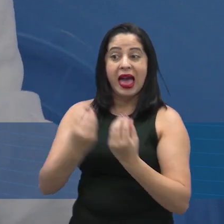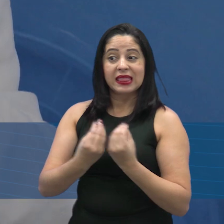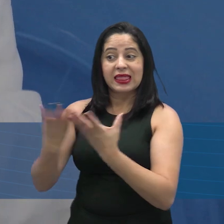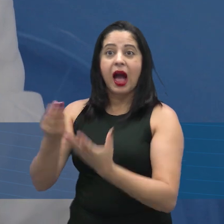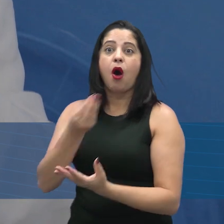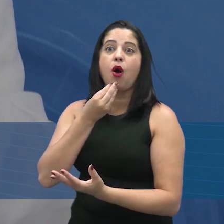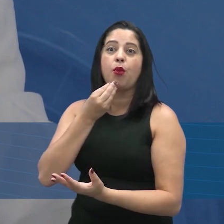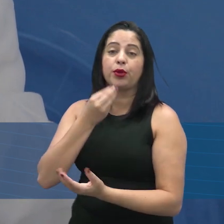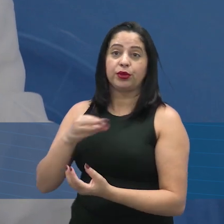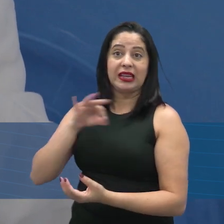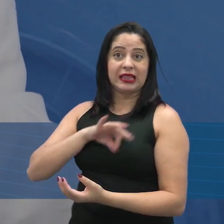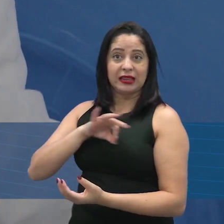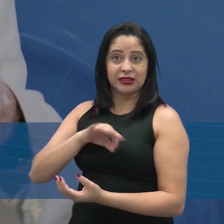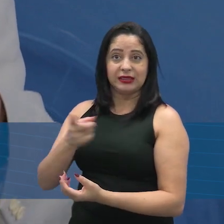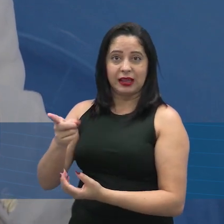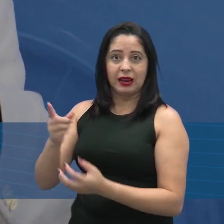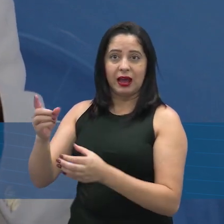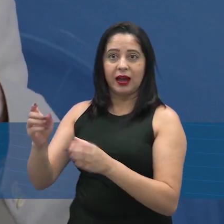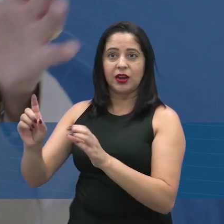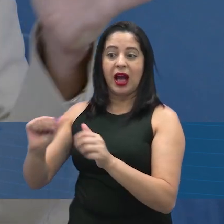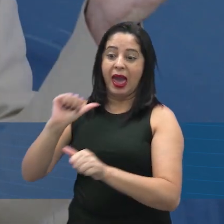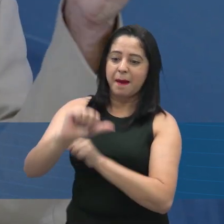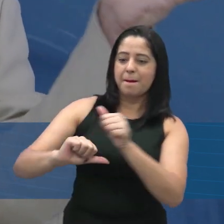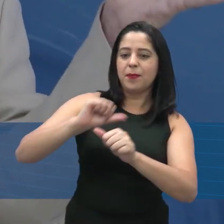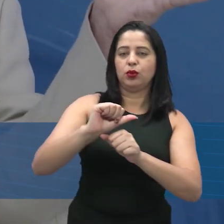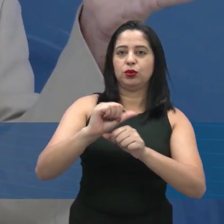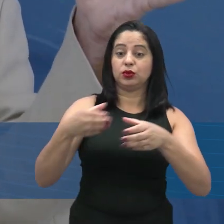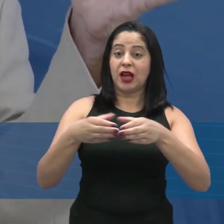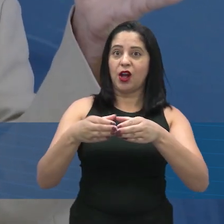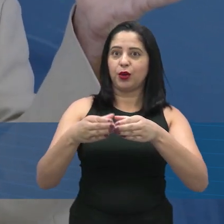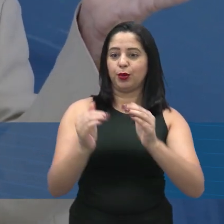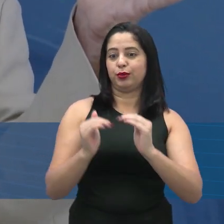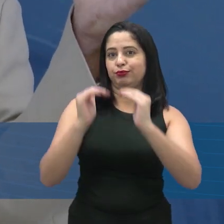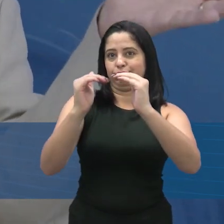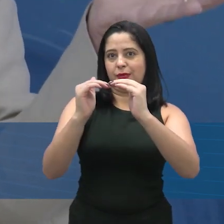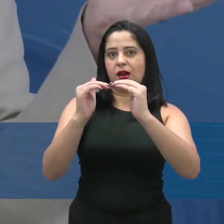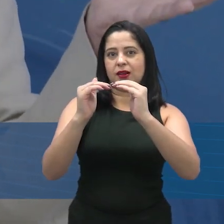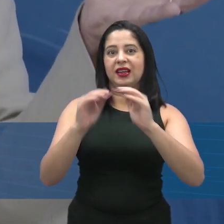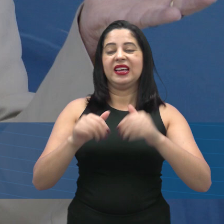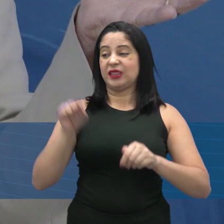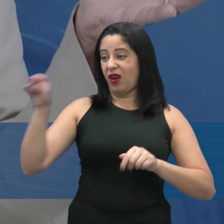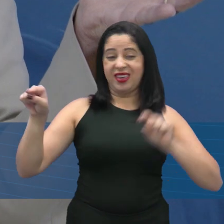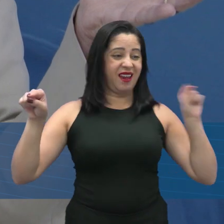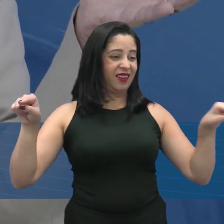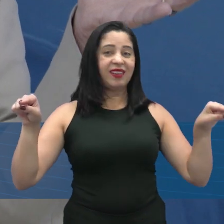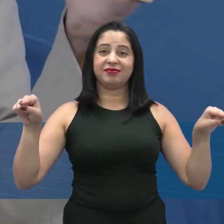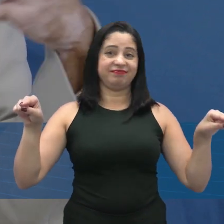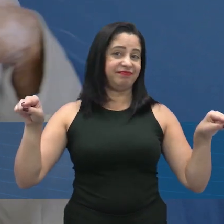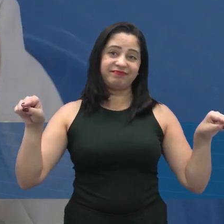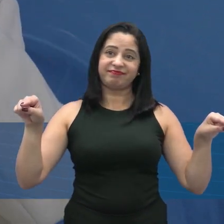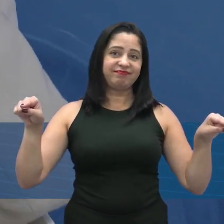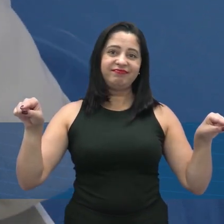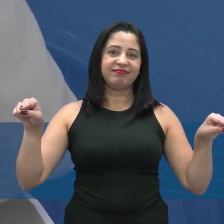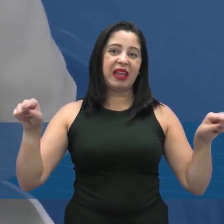realmente se sustente, né? Senão ela não se sustenta. Então, esses dois extremos da economia são dois extremos atípicos. Por isso